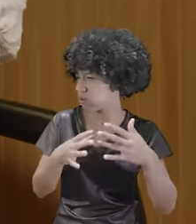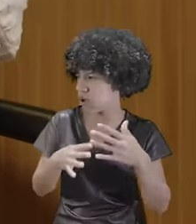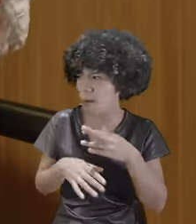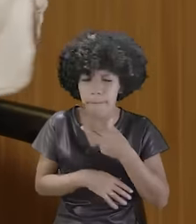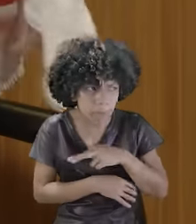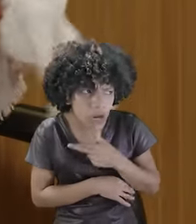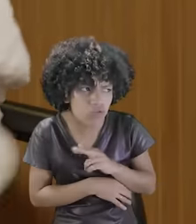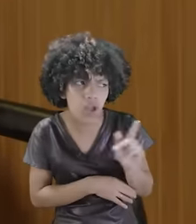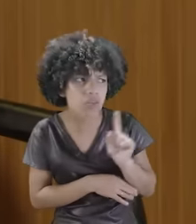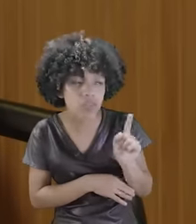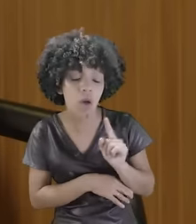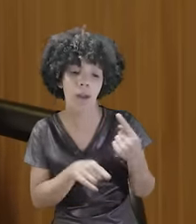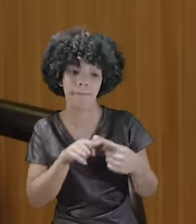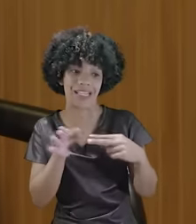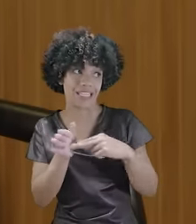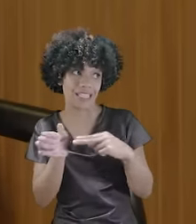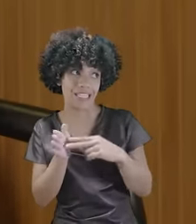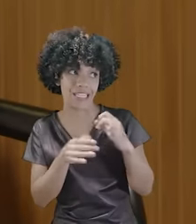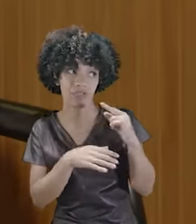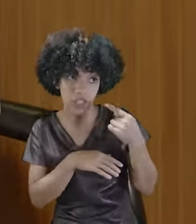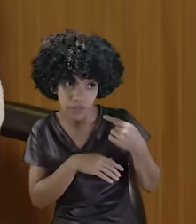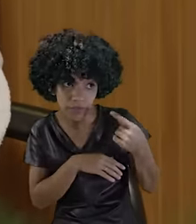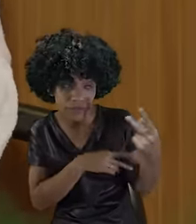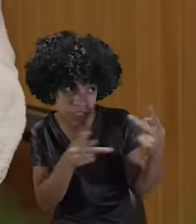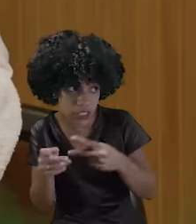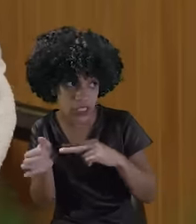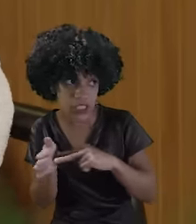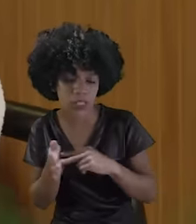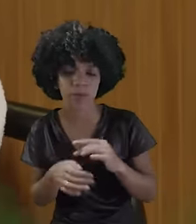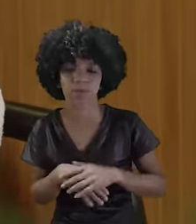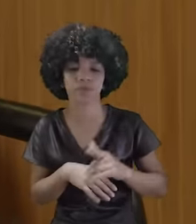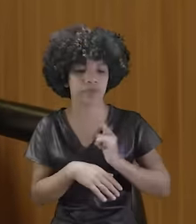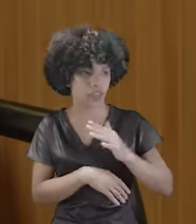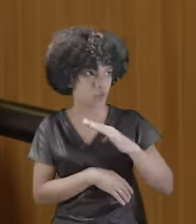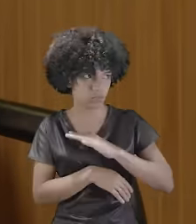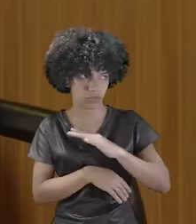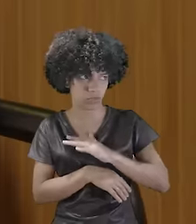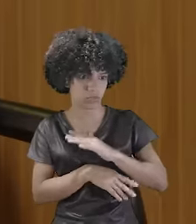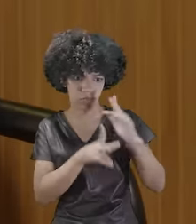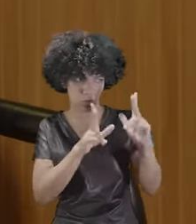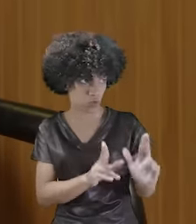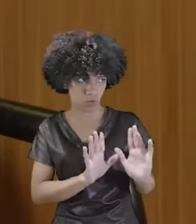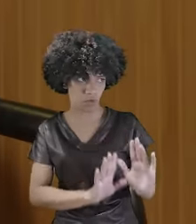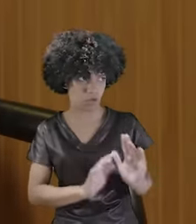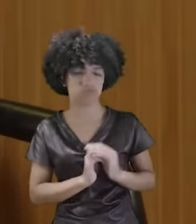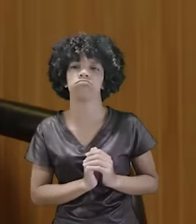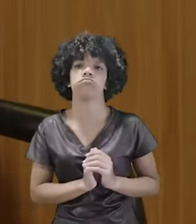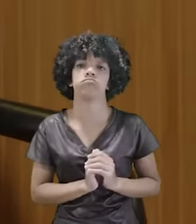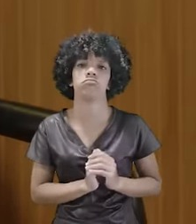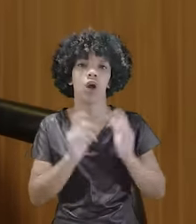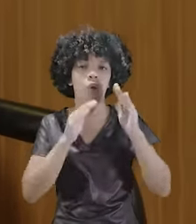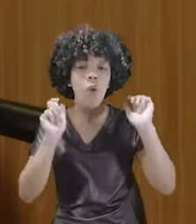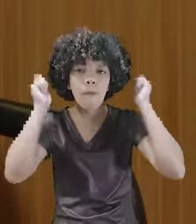religião não amigo porque lá na Síria se você vai lá na Síria tem um bairro igual eu tem um bairro